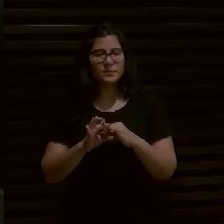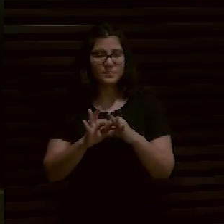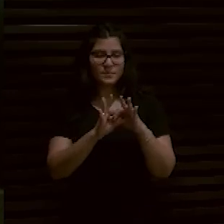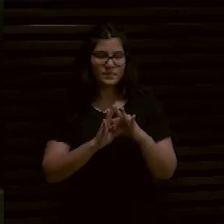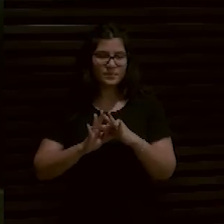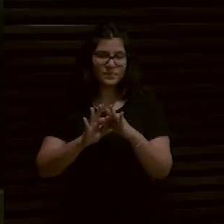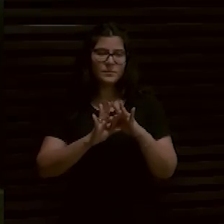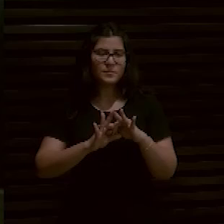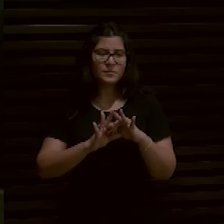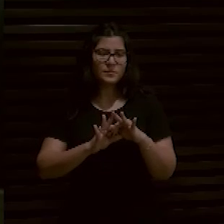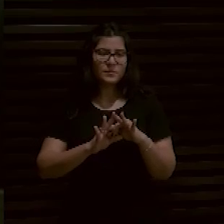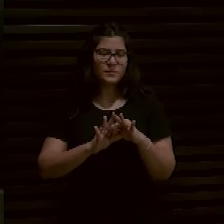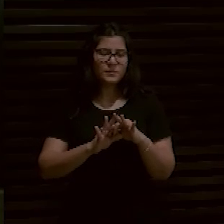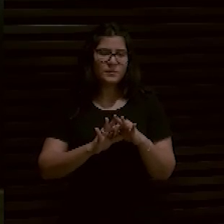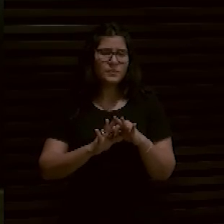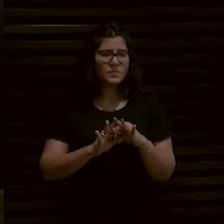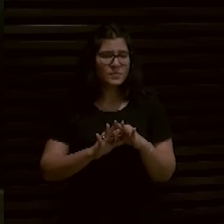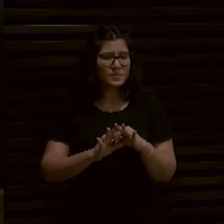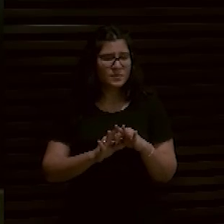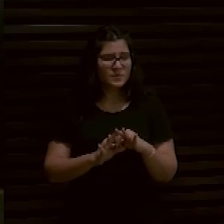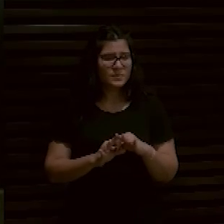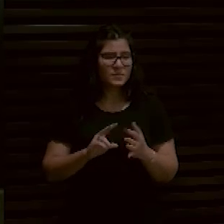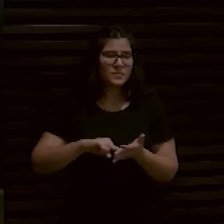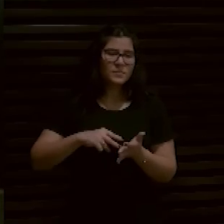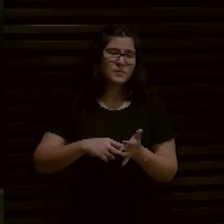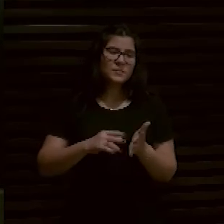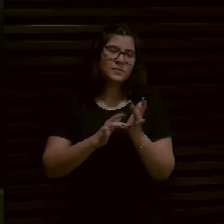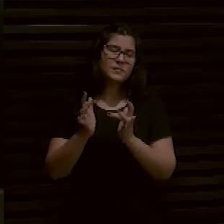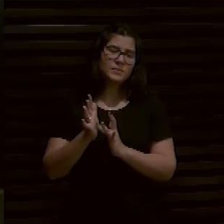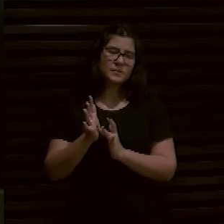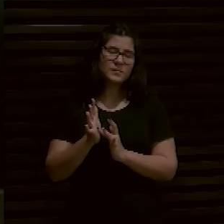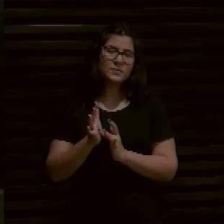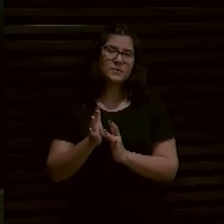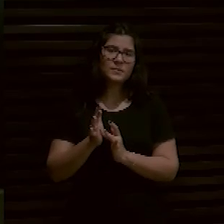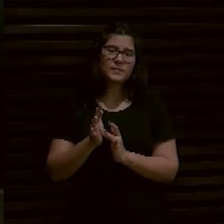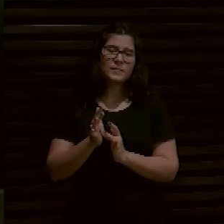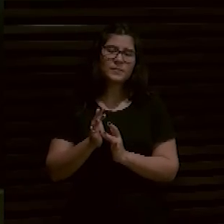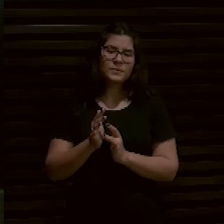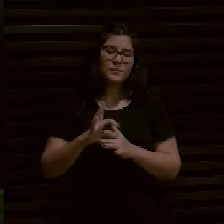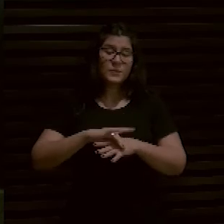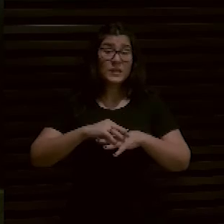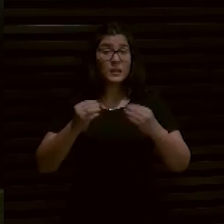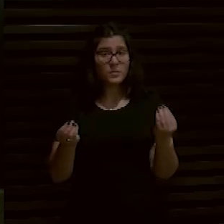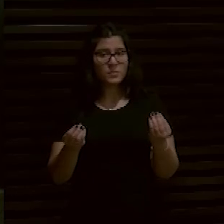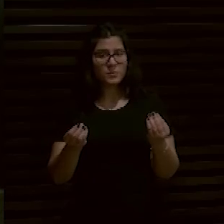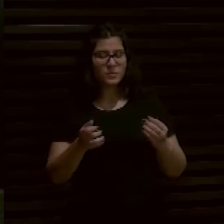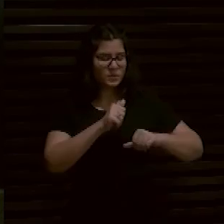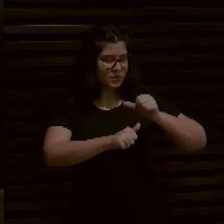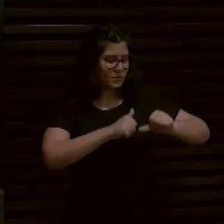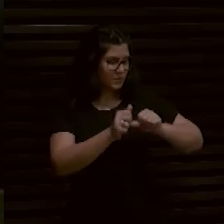E ela é o Filho. Nele a cura, a substituição desse coração